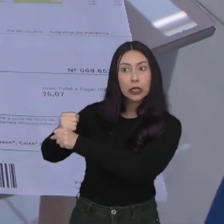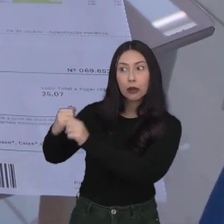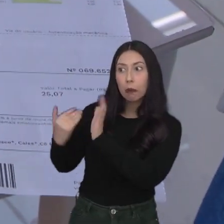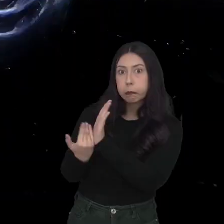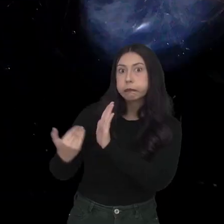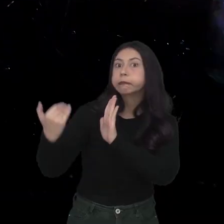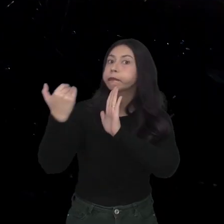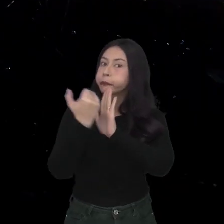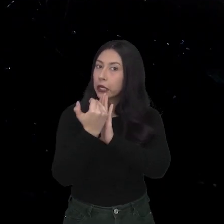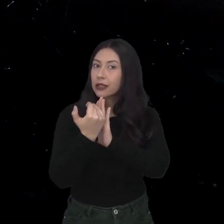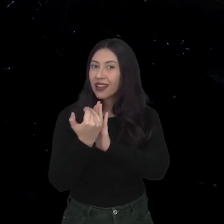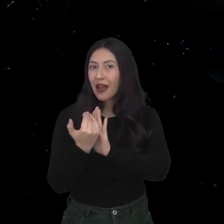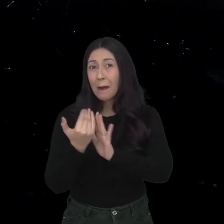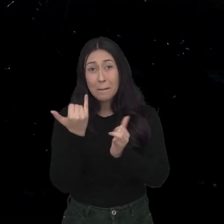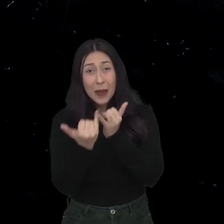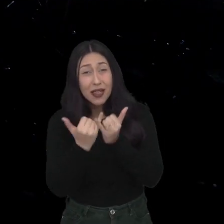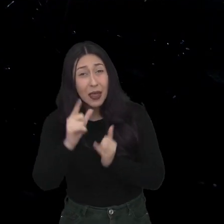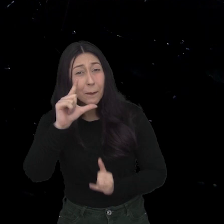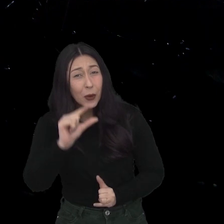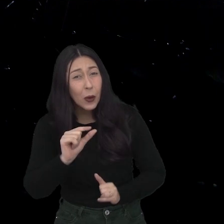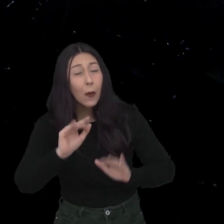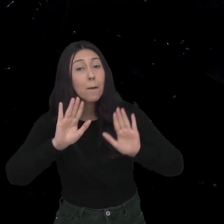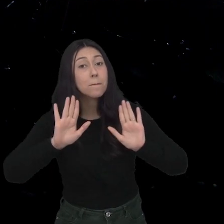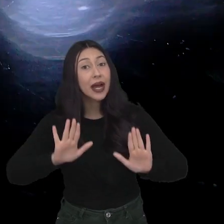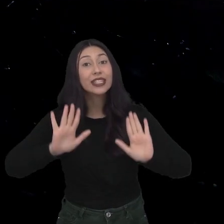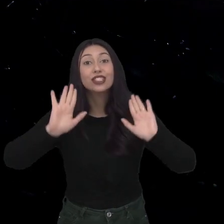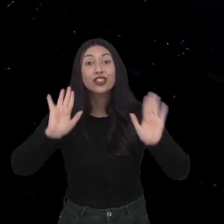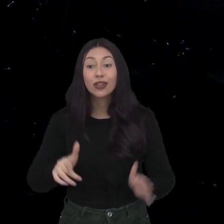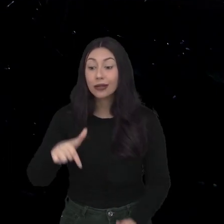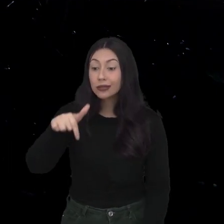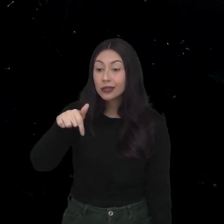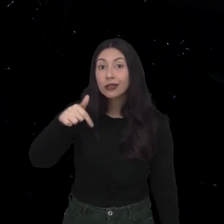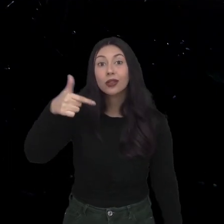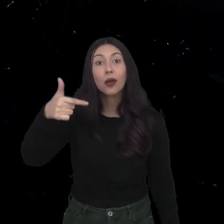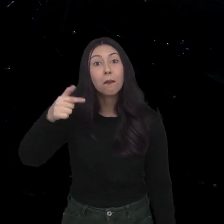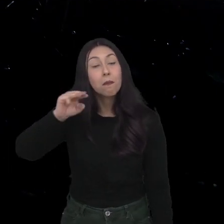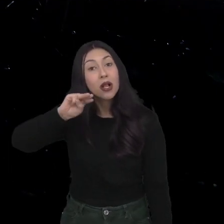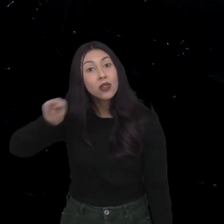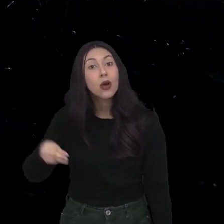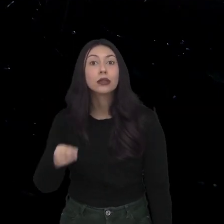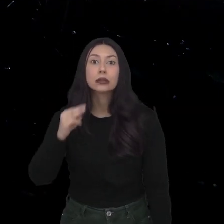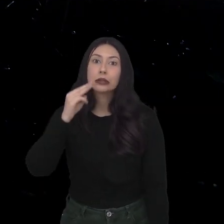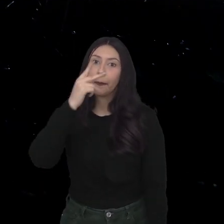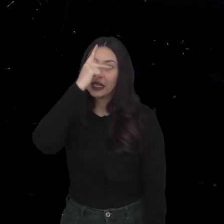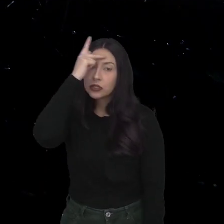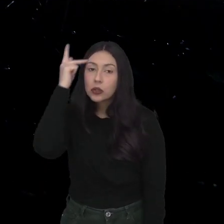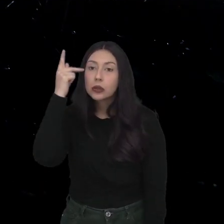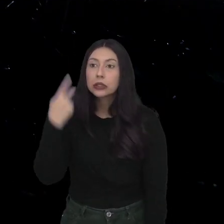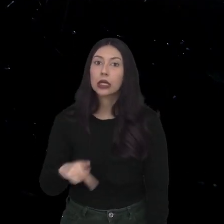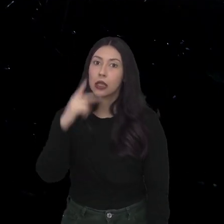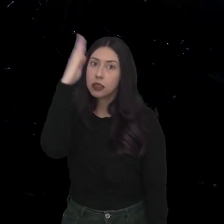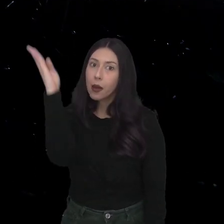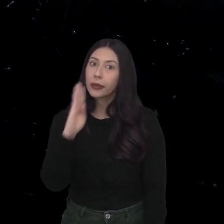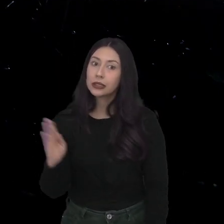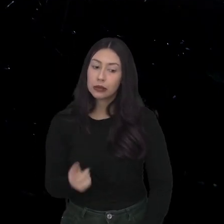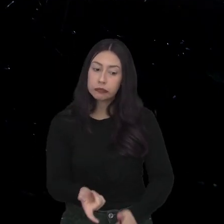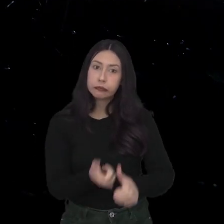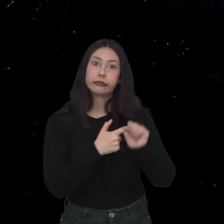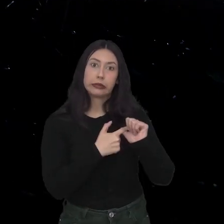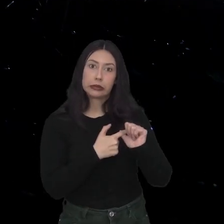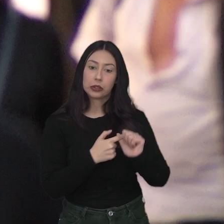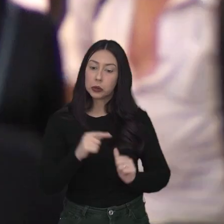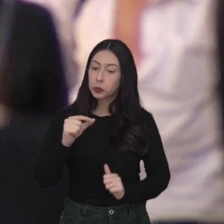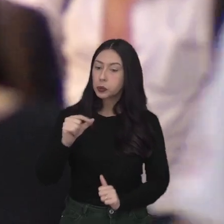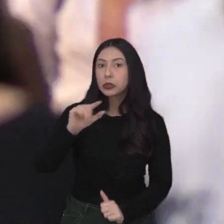maio. Embora o aumento pareça pequeno, são mais de 72 milhões de brasileiros em situação de inadimplência, aponta